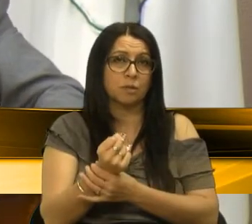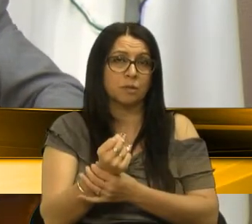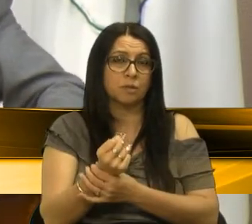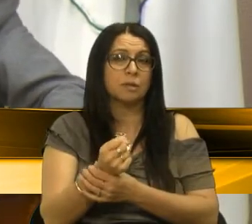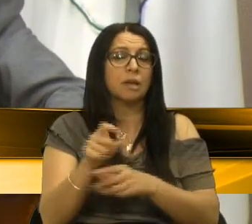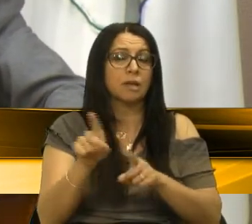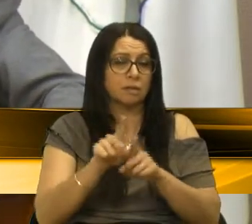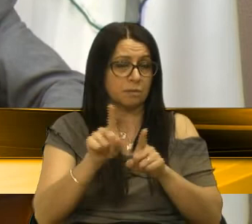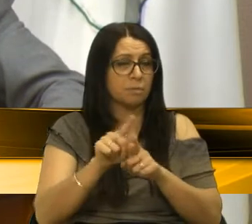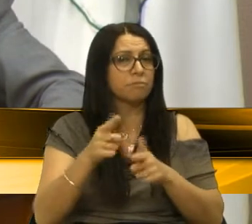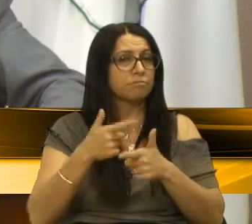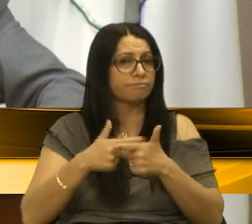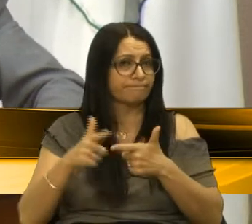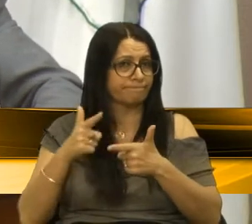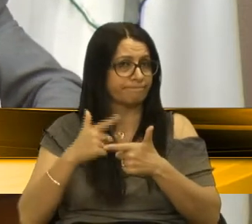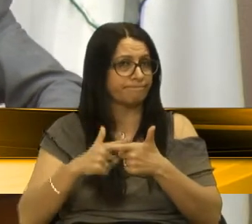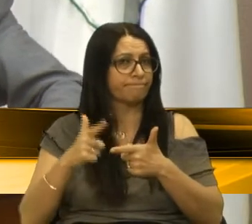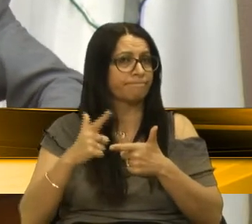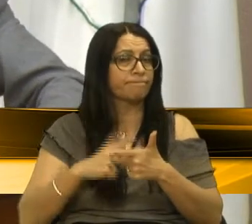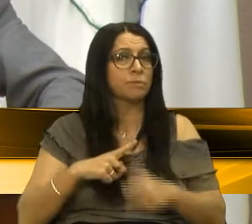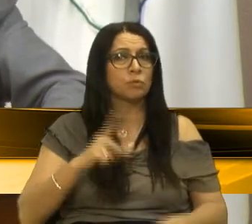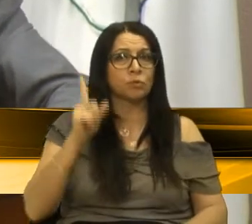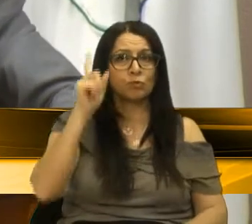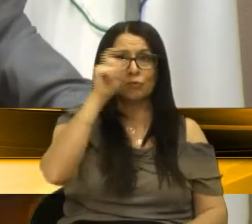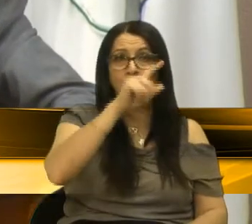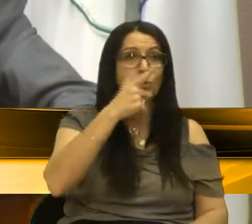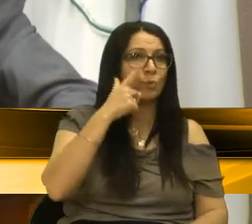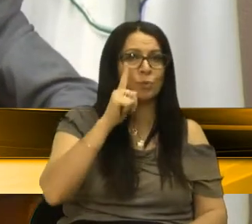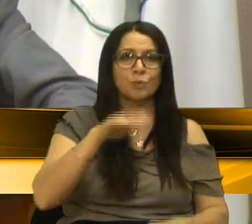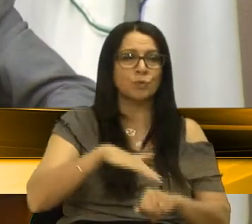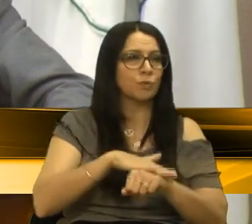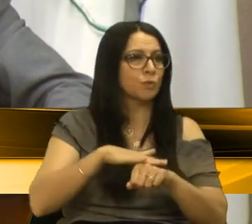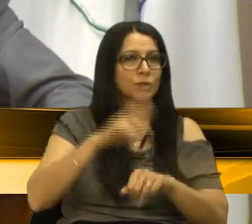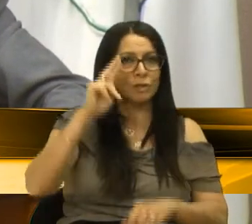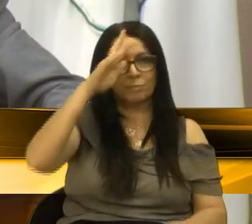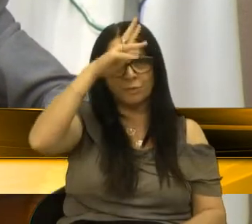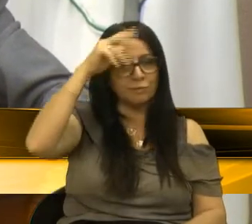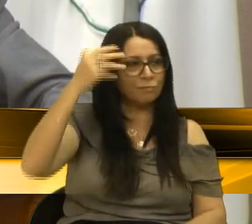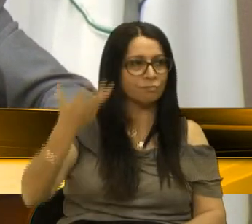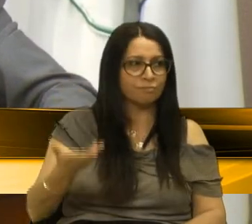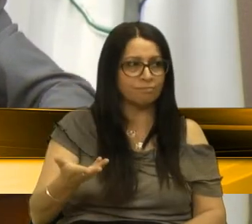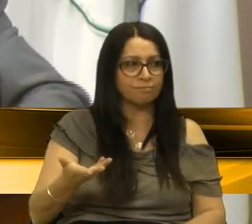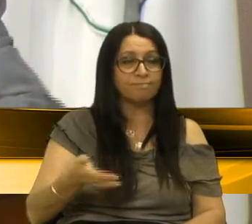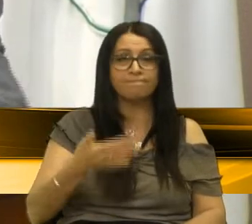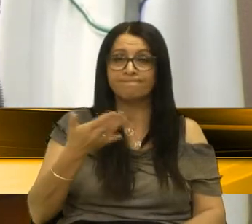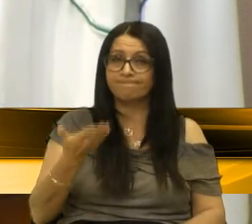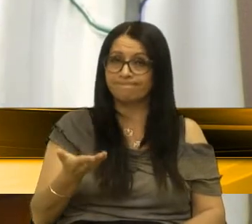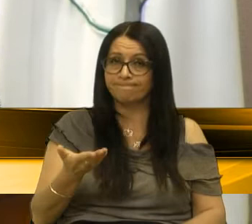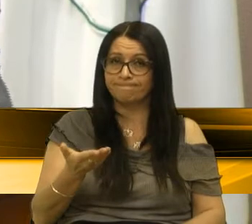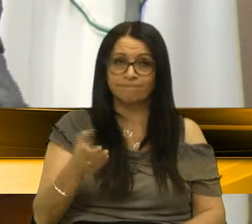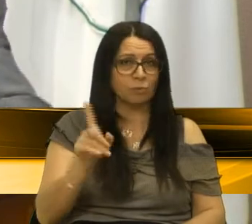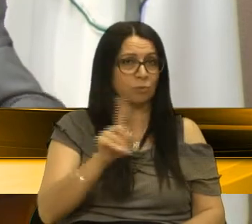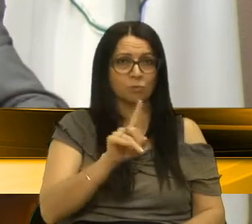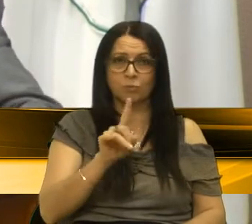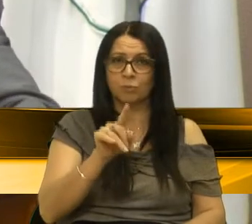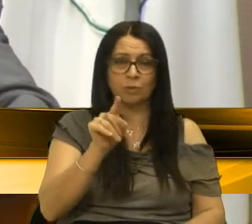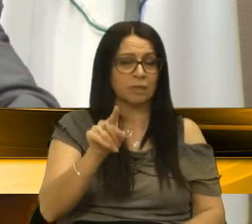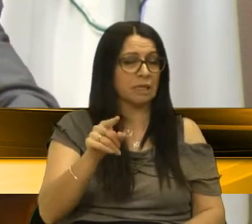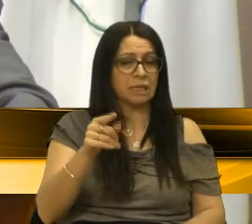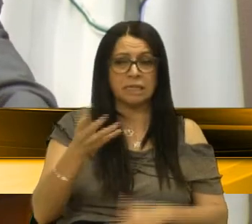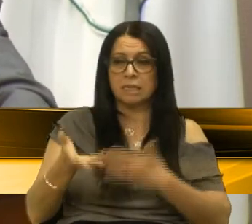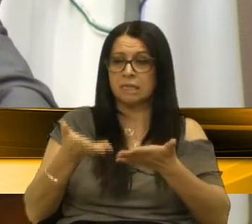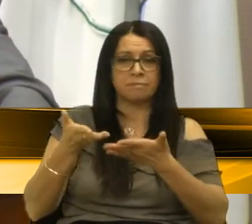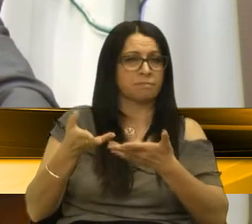também tem problema, está com dificuldade, não consegue falar com o prefeito. Então, não é esse tratamento que